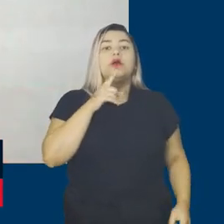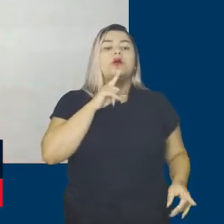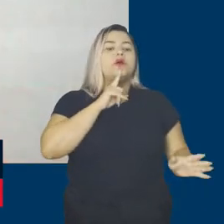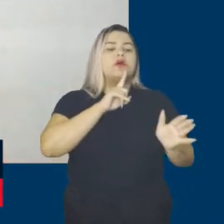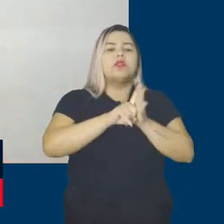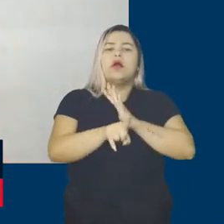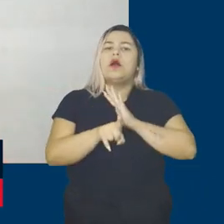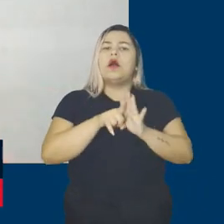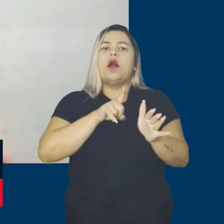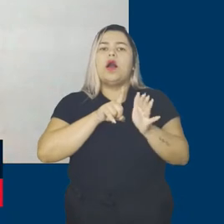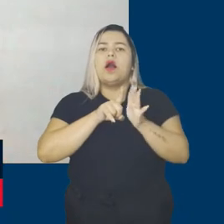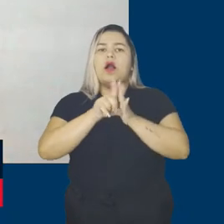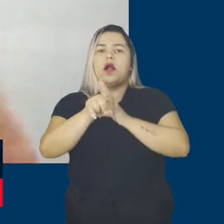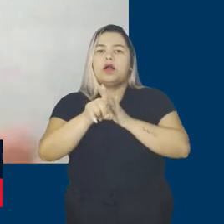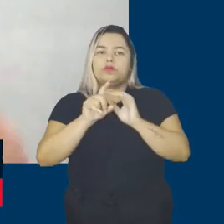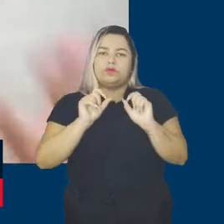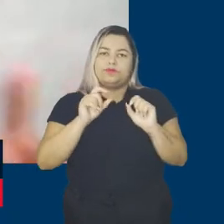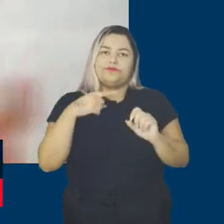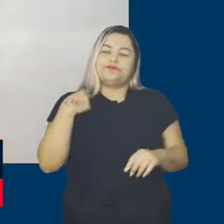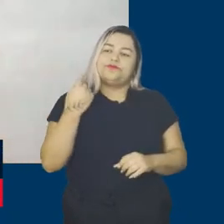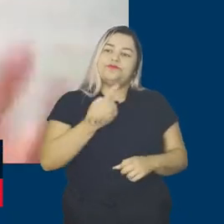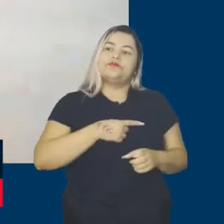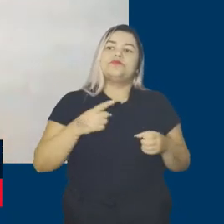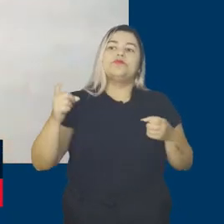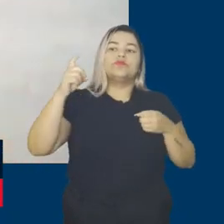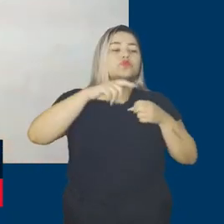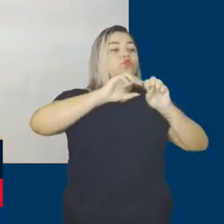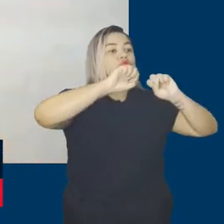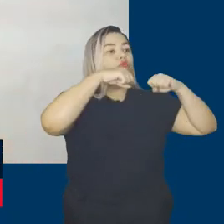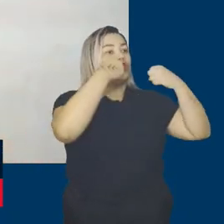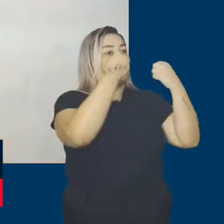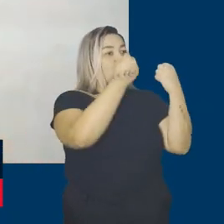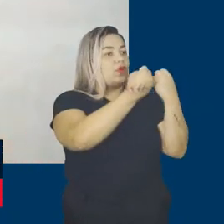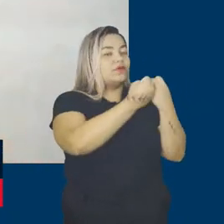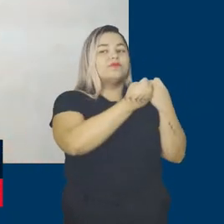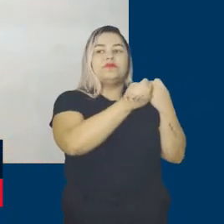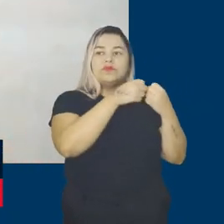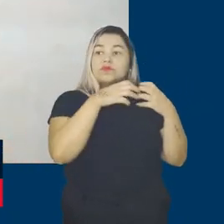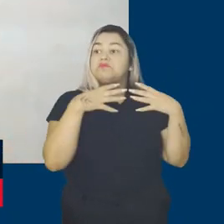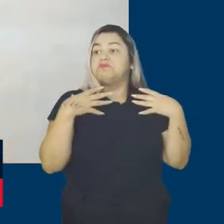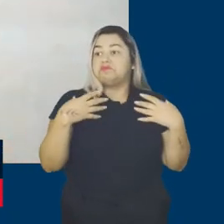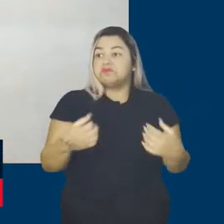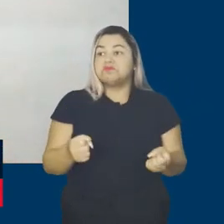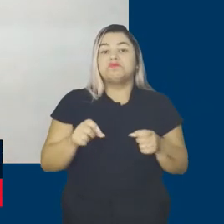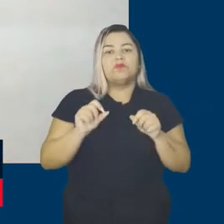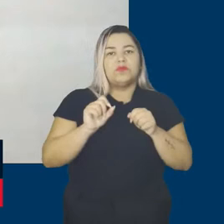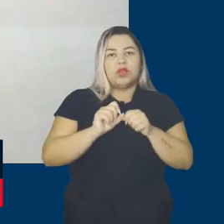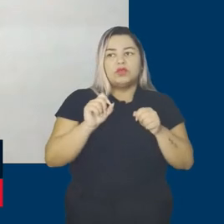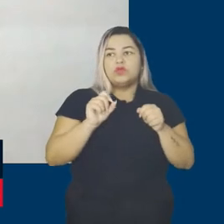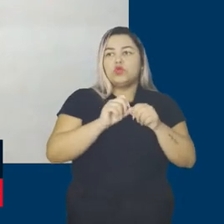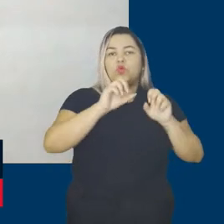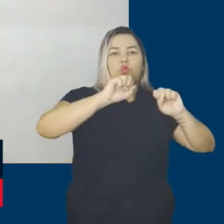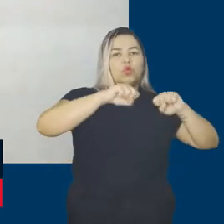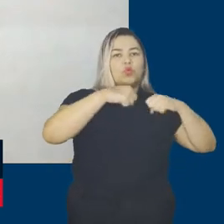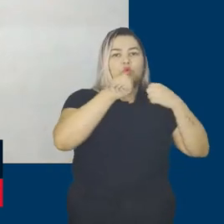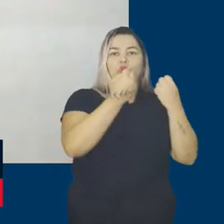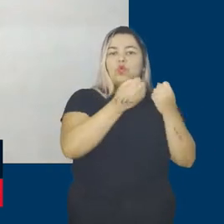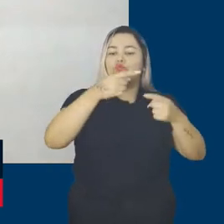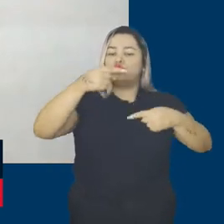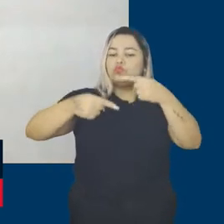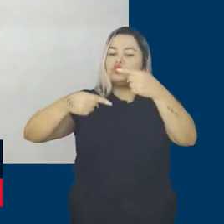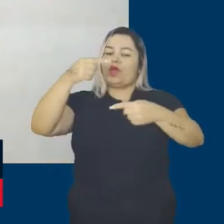questionados, né? Então, nós estamos retomando, o seminário foi um primeiro momento, nós vamos fazer um conjunto de seminários discutindo a